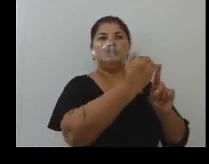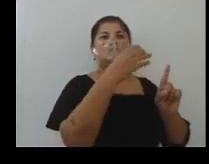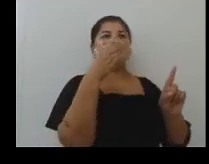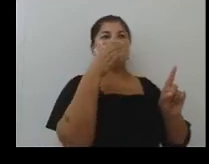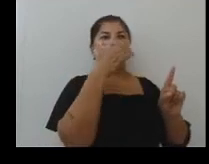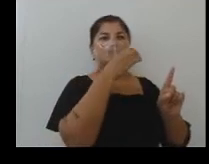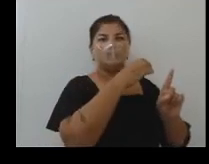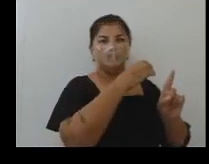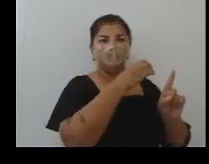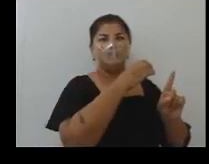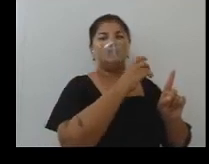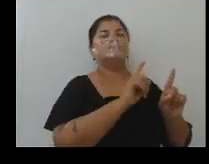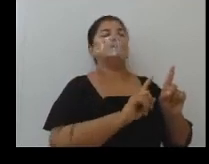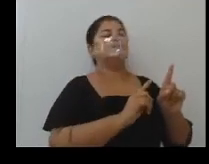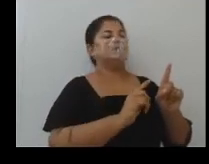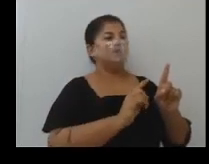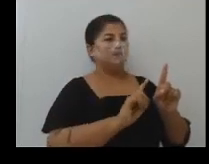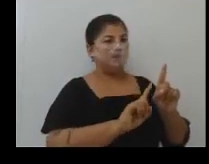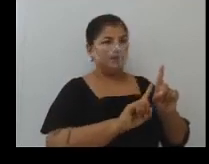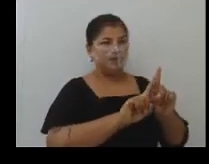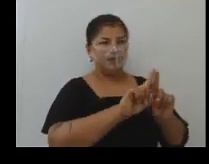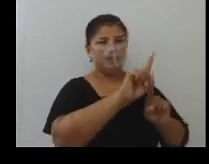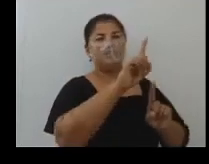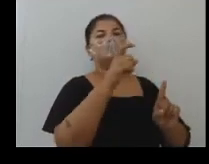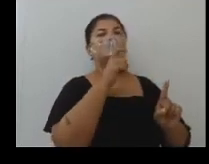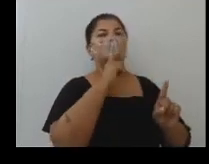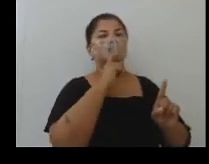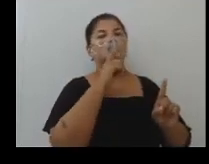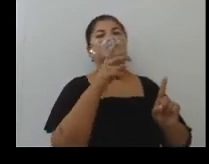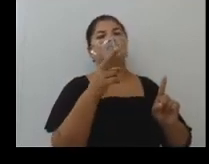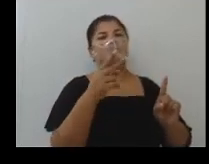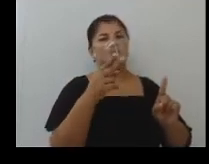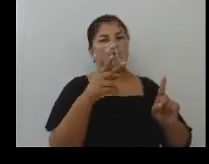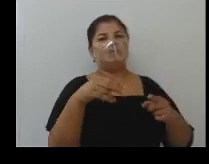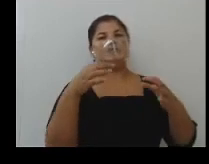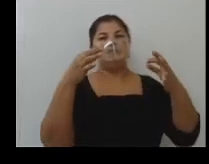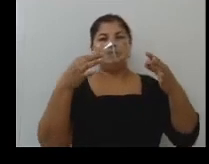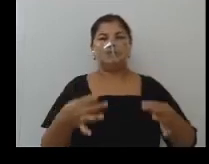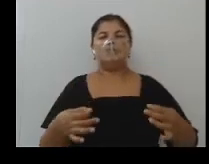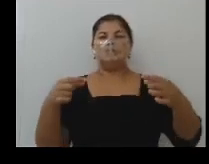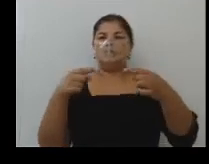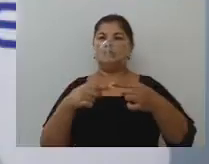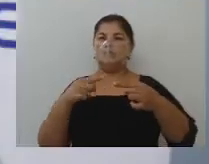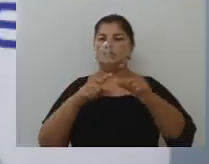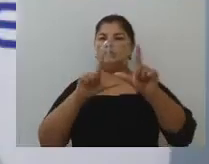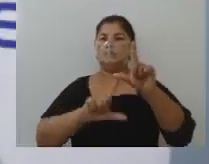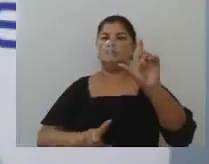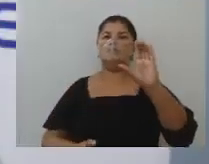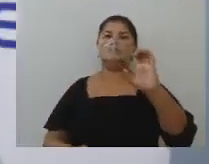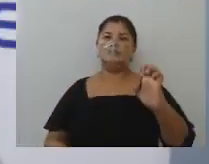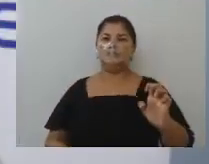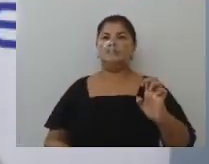resfriamento, também. Então, letra E seria a melhor opção.